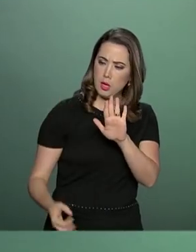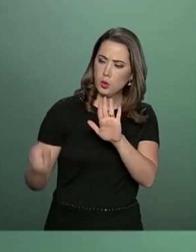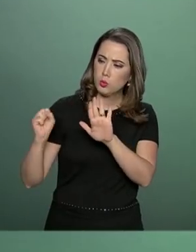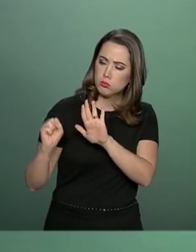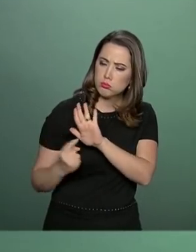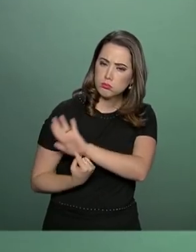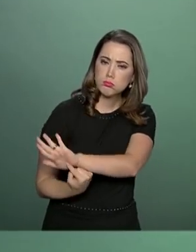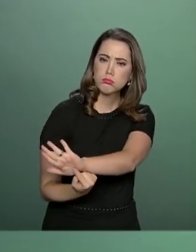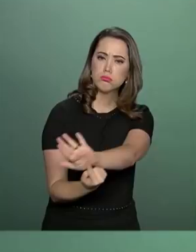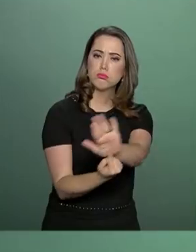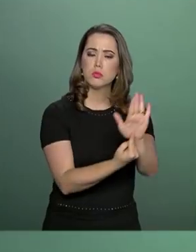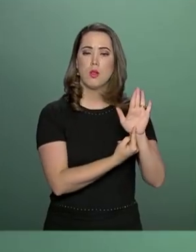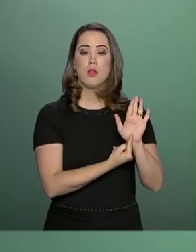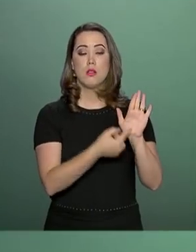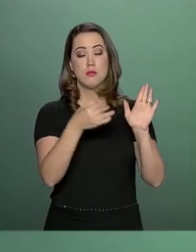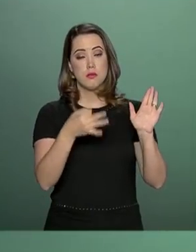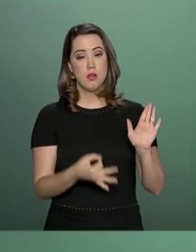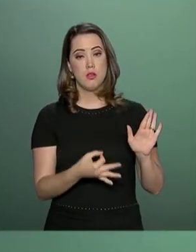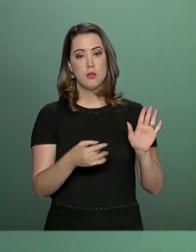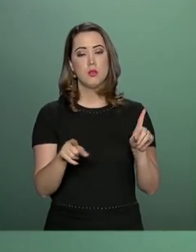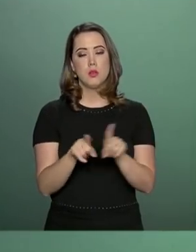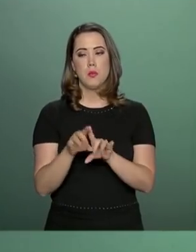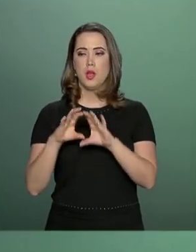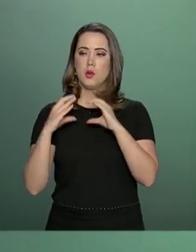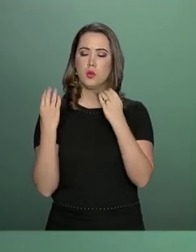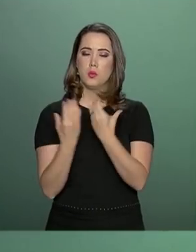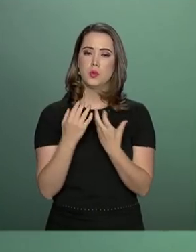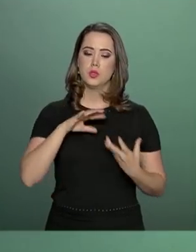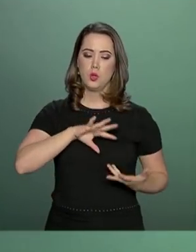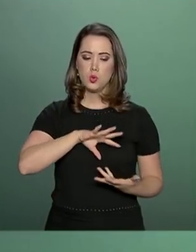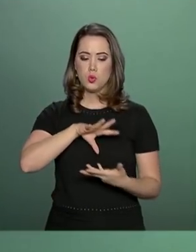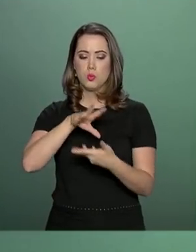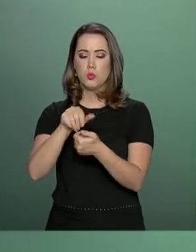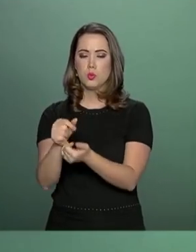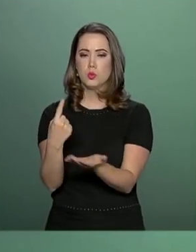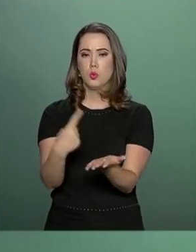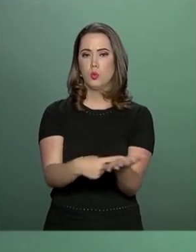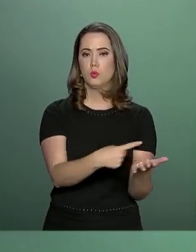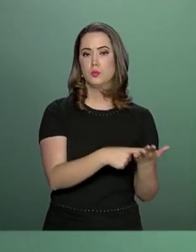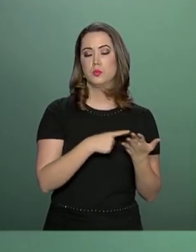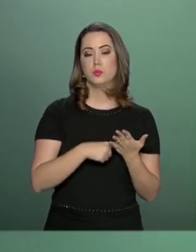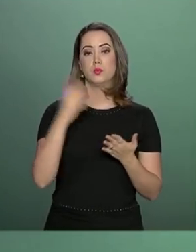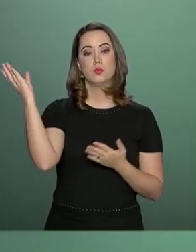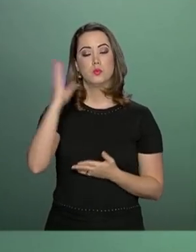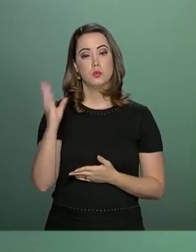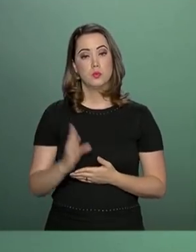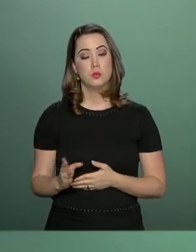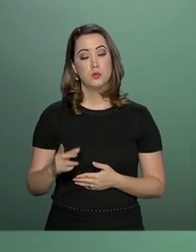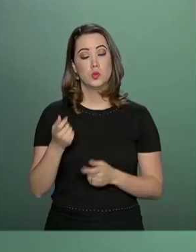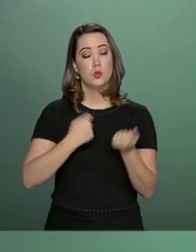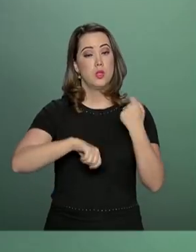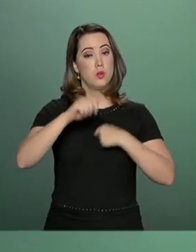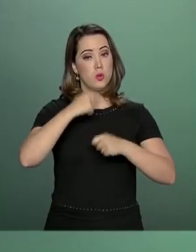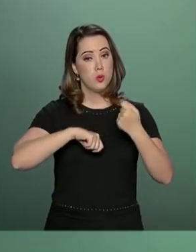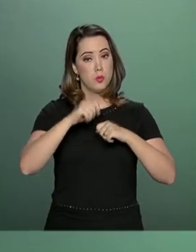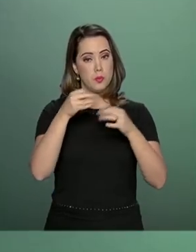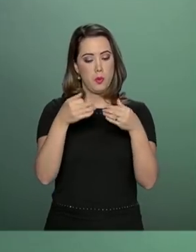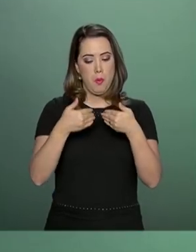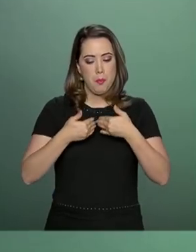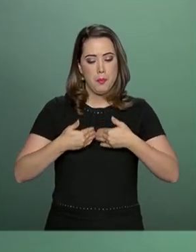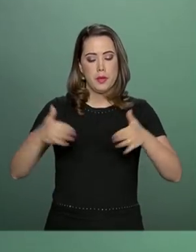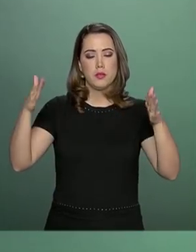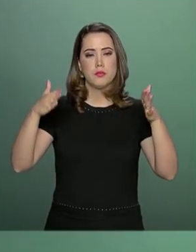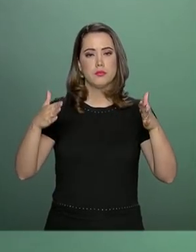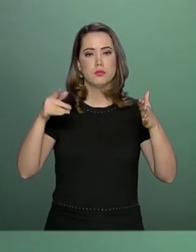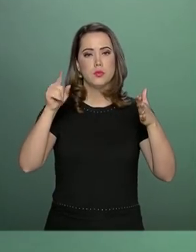e à comunidade internacional o compromisso do Brasil com a economia aberta,